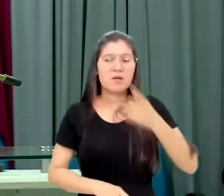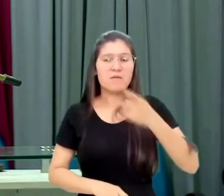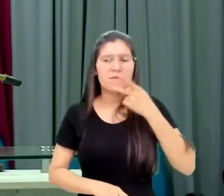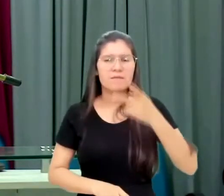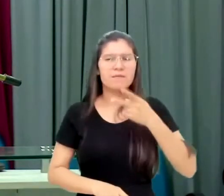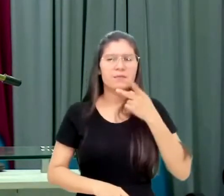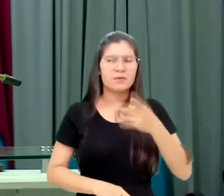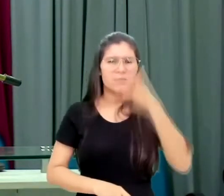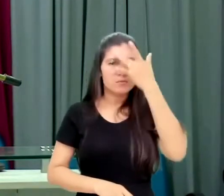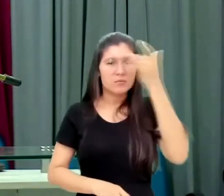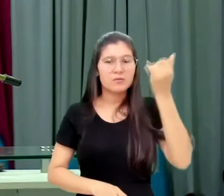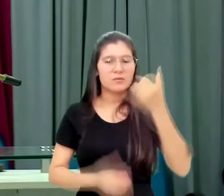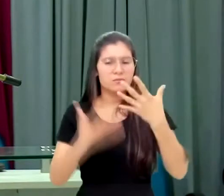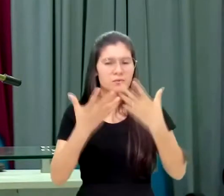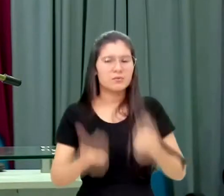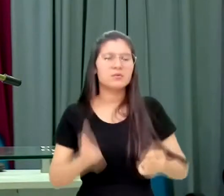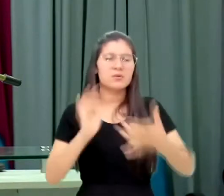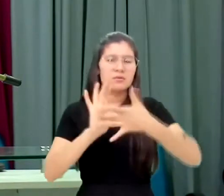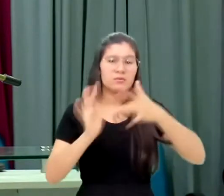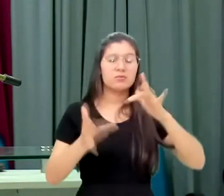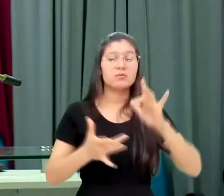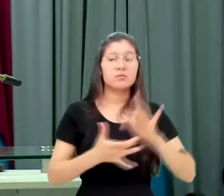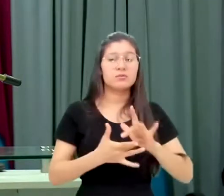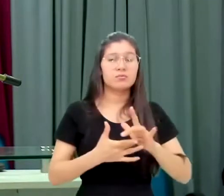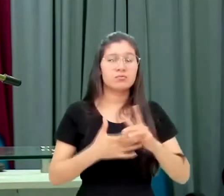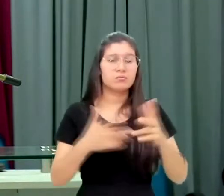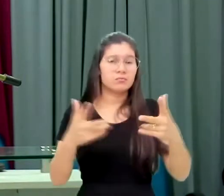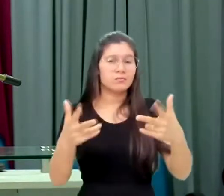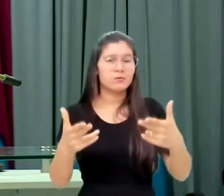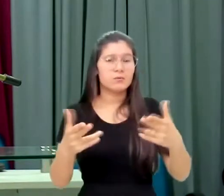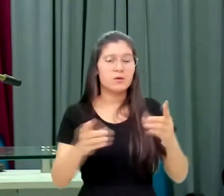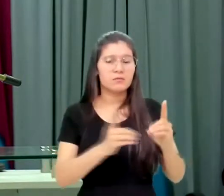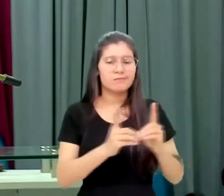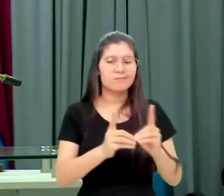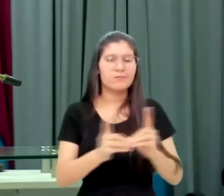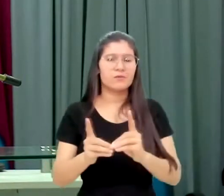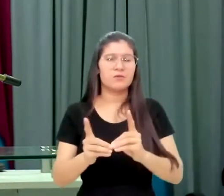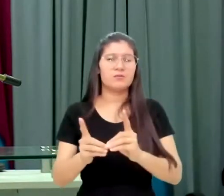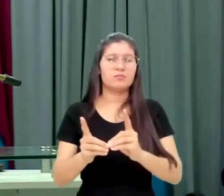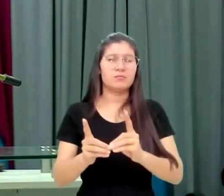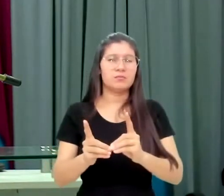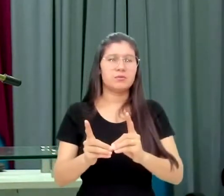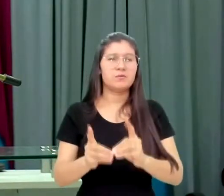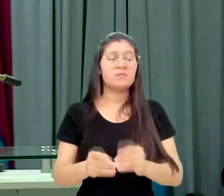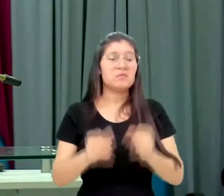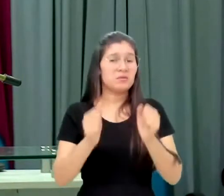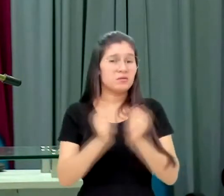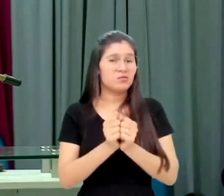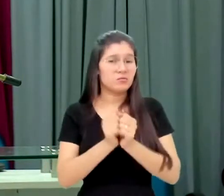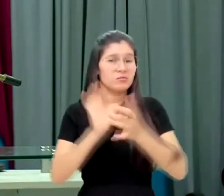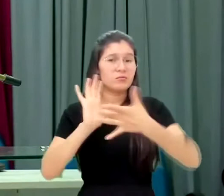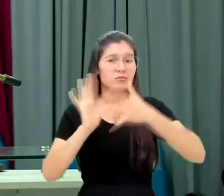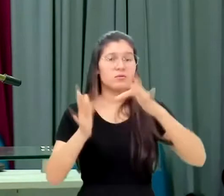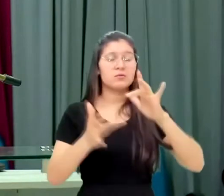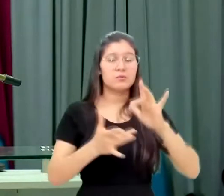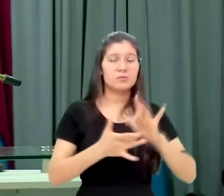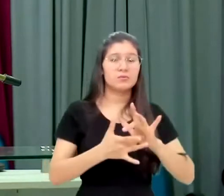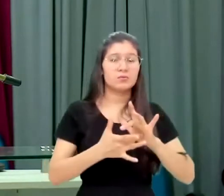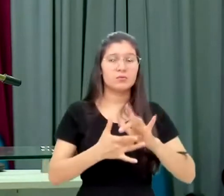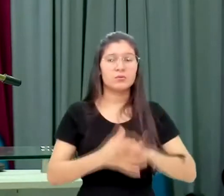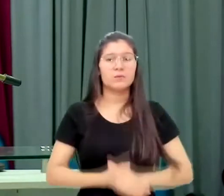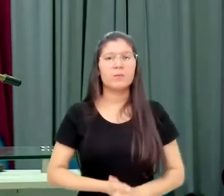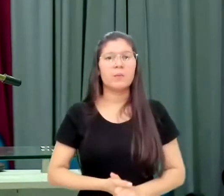seu nome, assim como os discípulos que andavam com o Senhor Jesus. E que quando o Senhor disse: